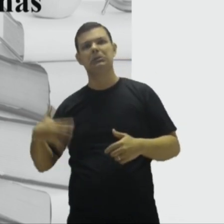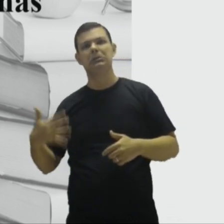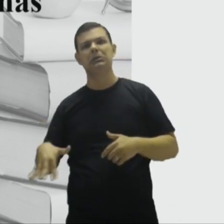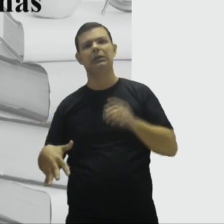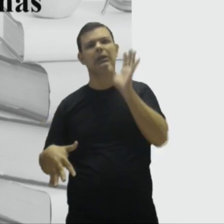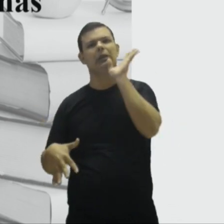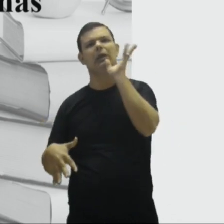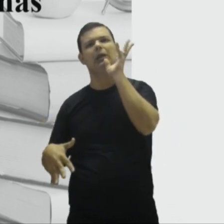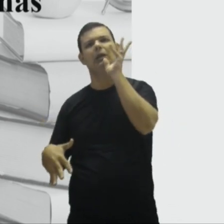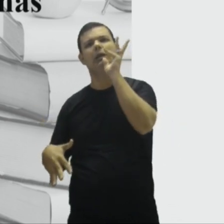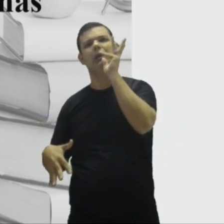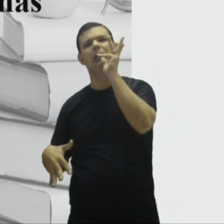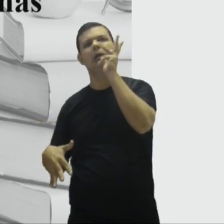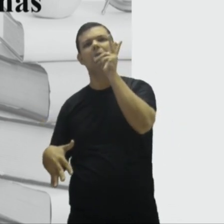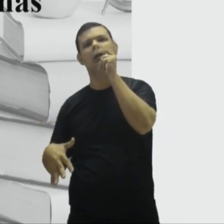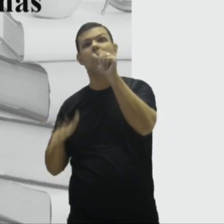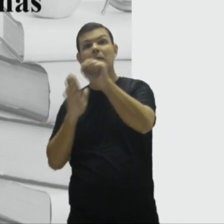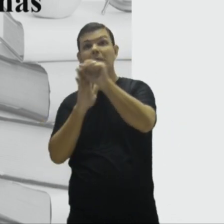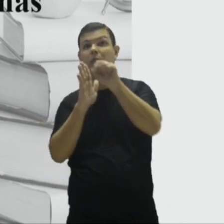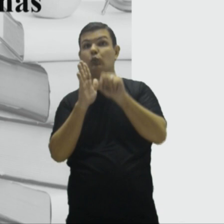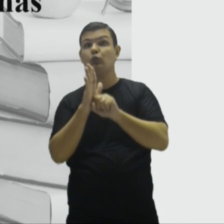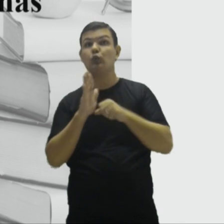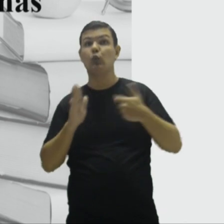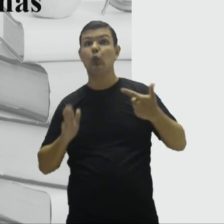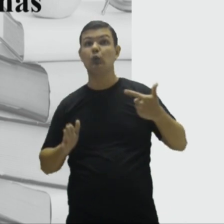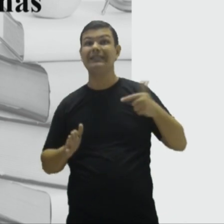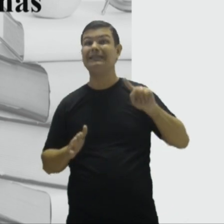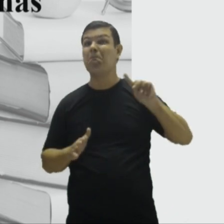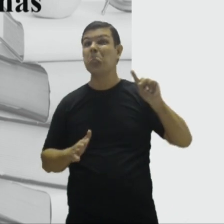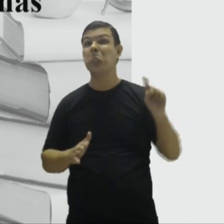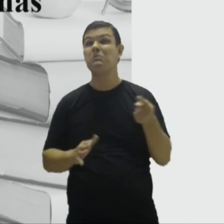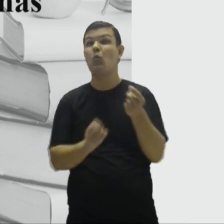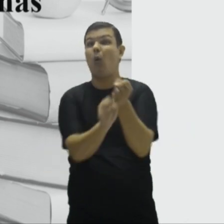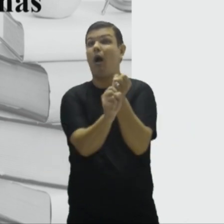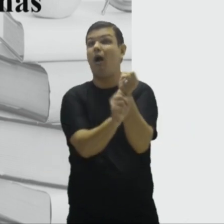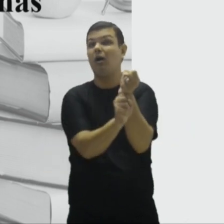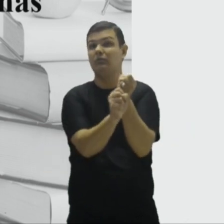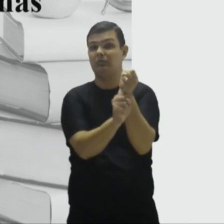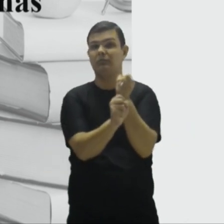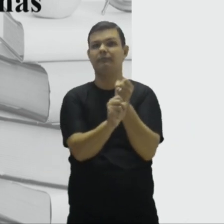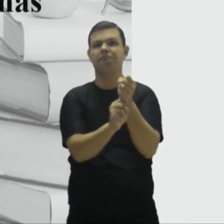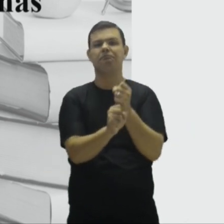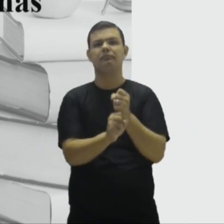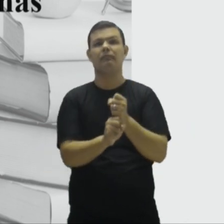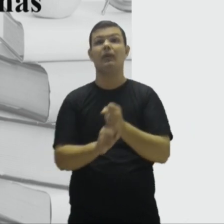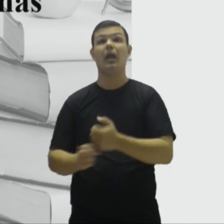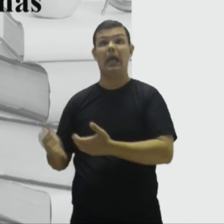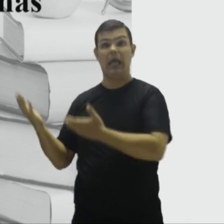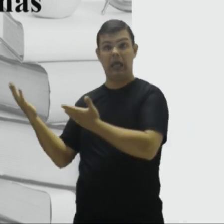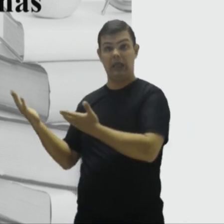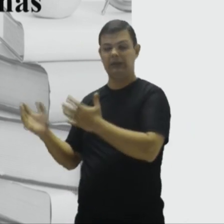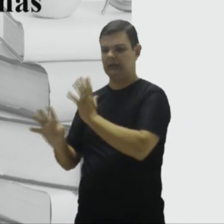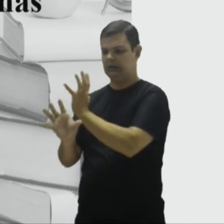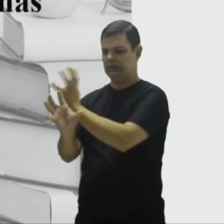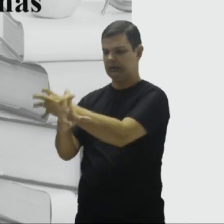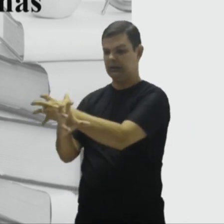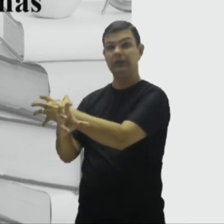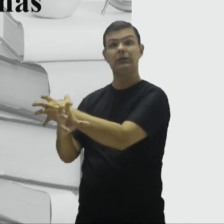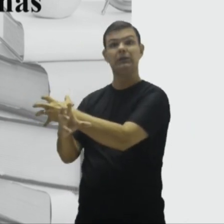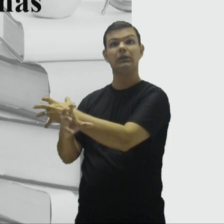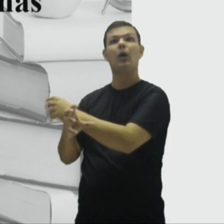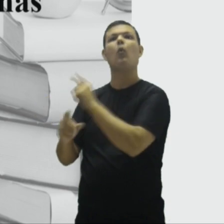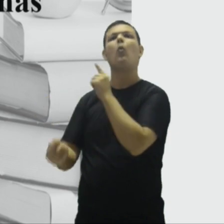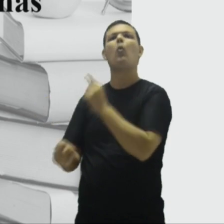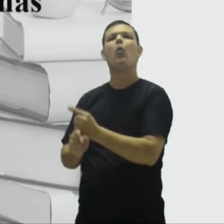tanto a passar. Imagine 12 mil anos. Esse fóssil, esse esqueleto, ele